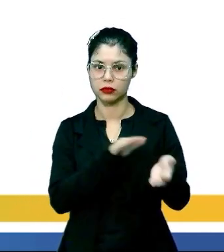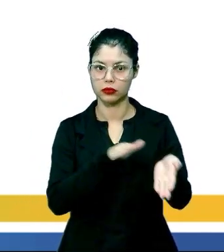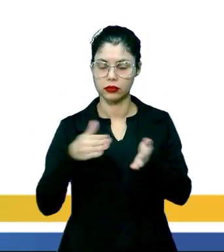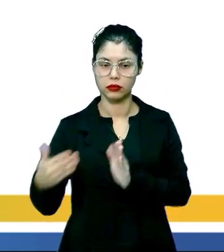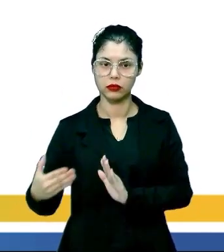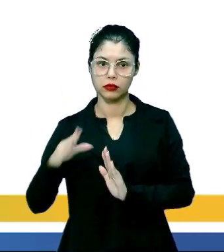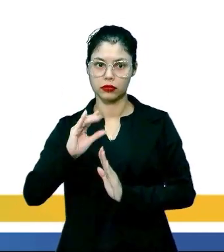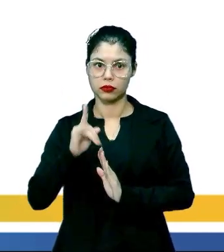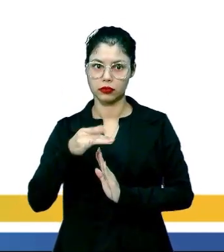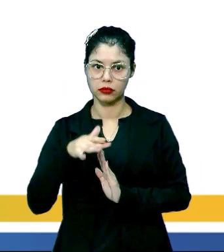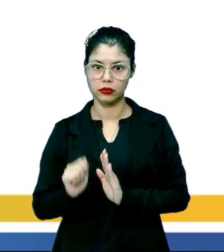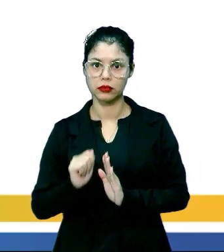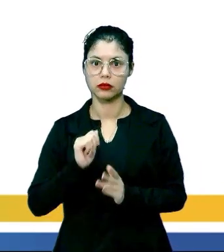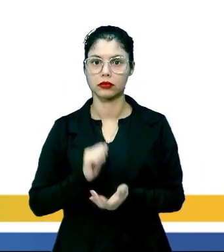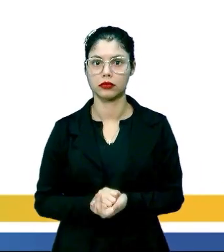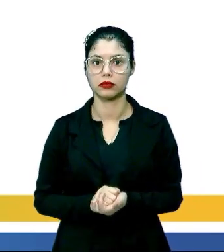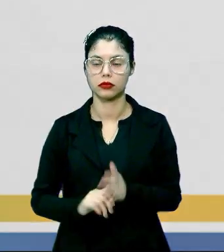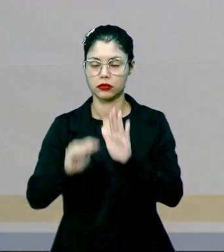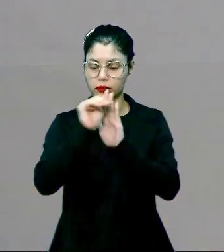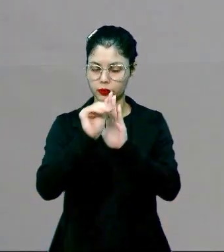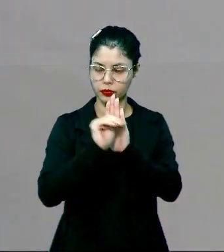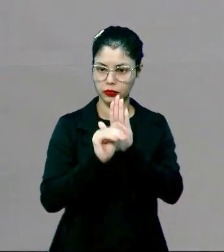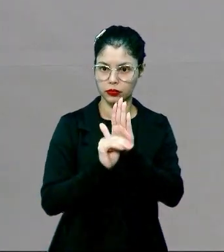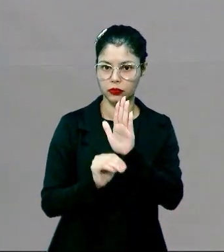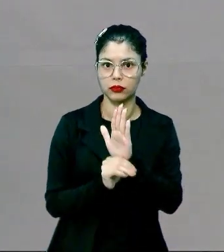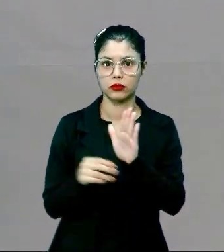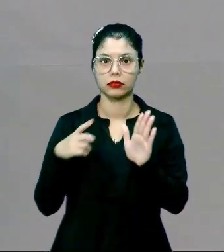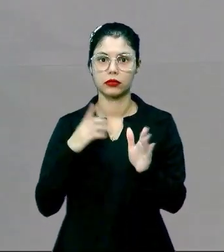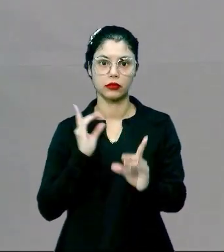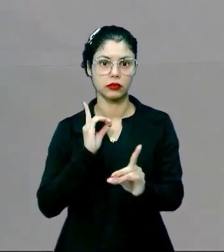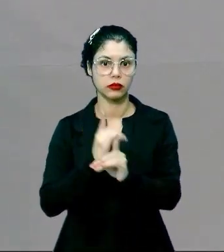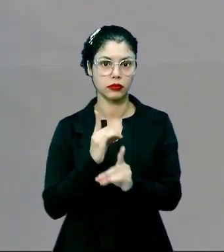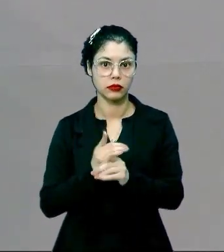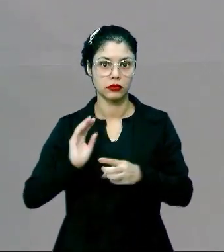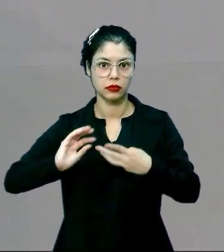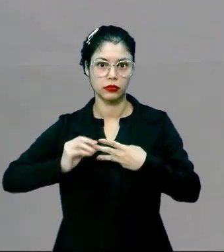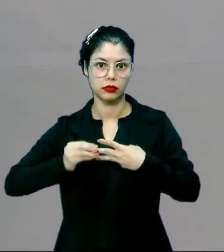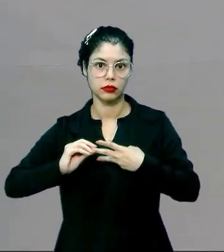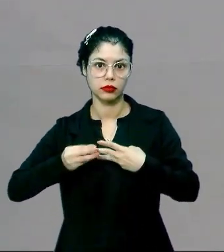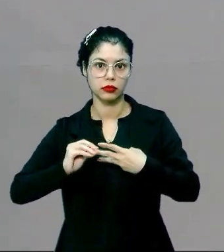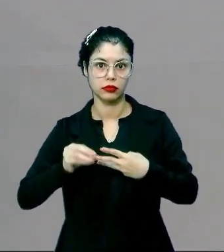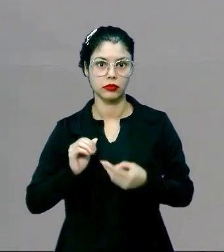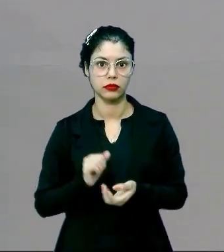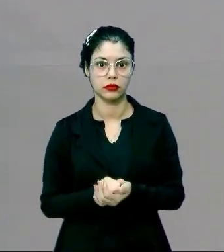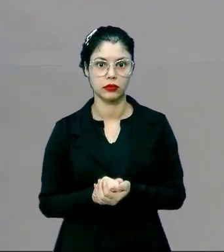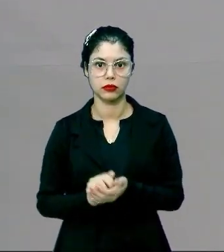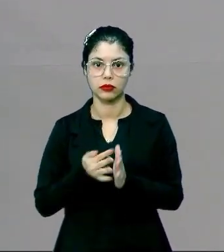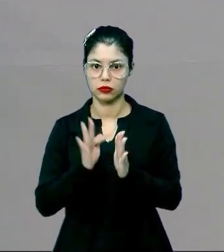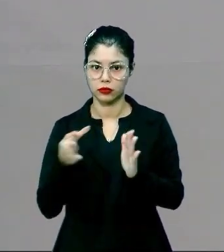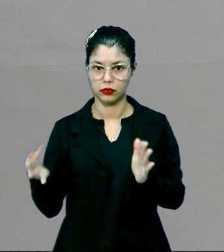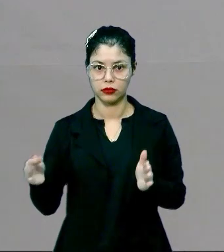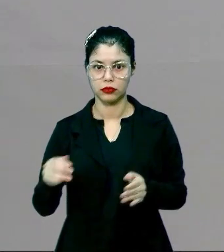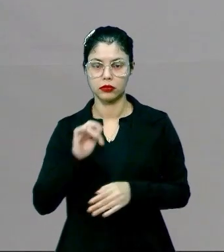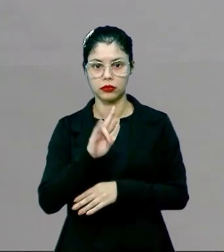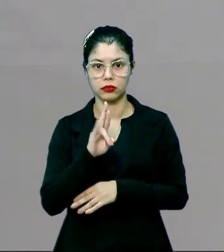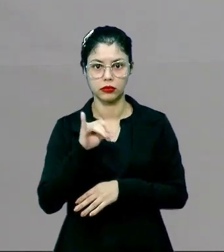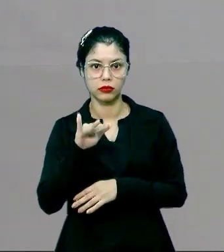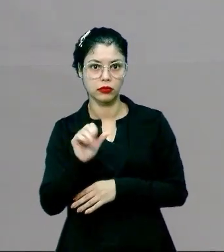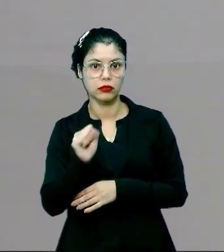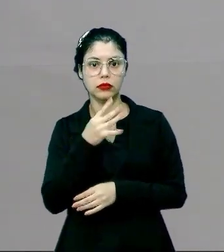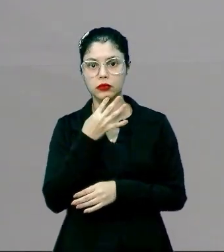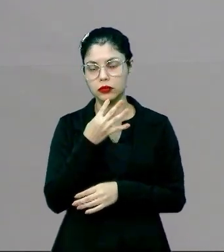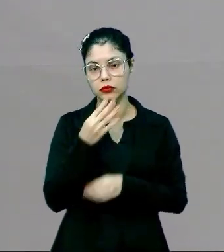do córtex, medula e pirâmide renal, a gente vai encontrar células, funcionais do rins, que